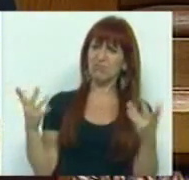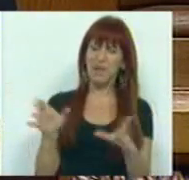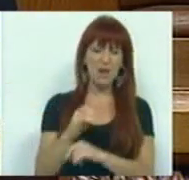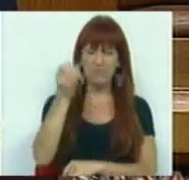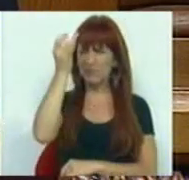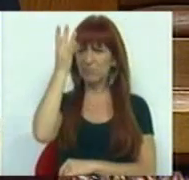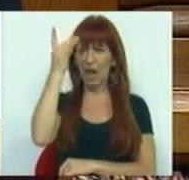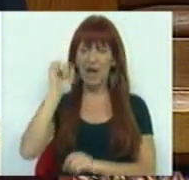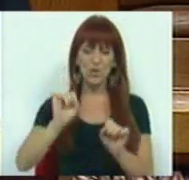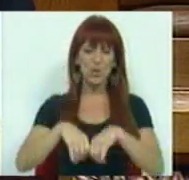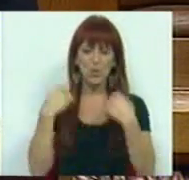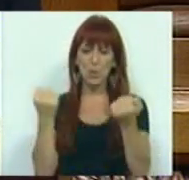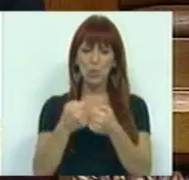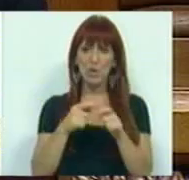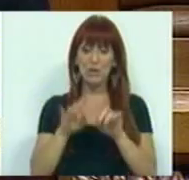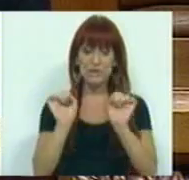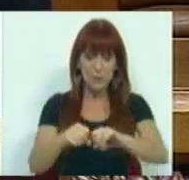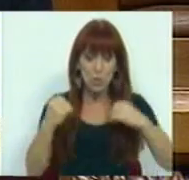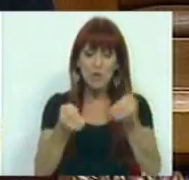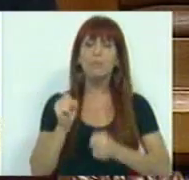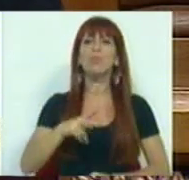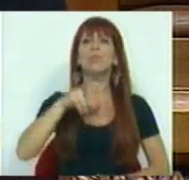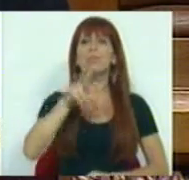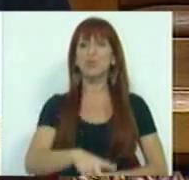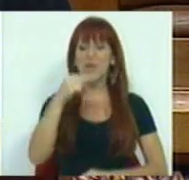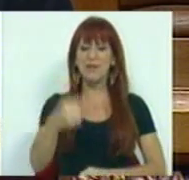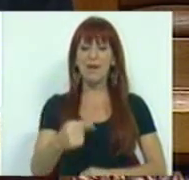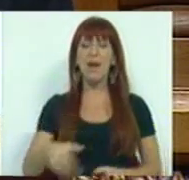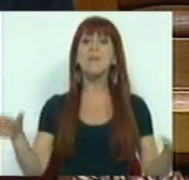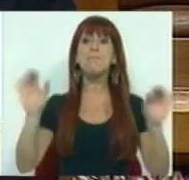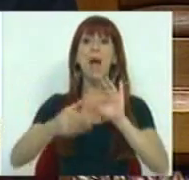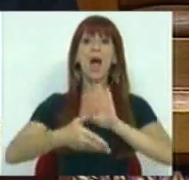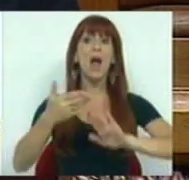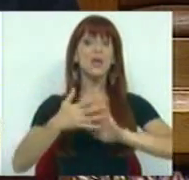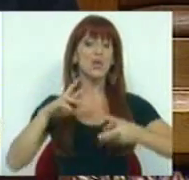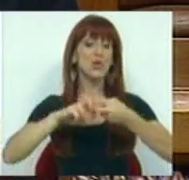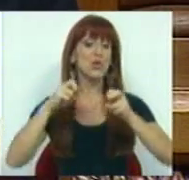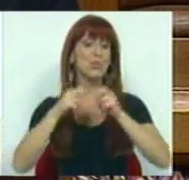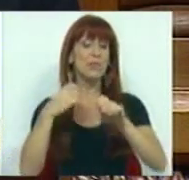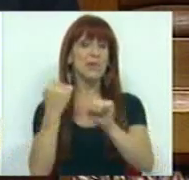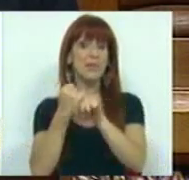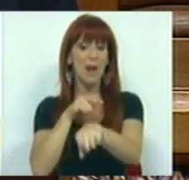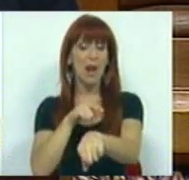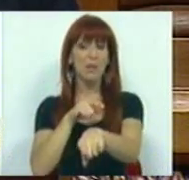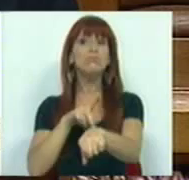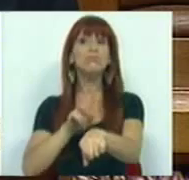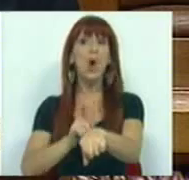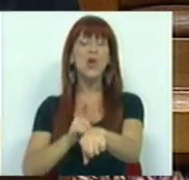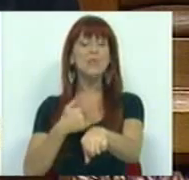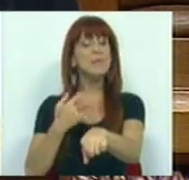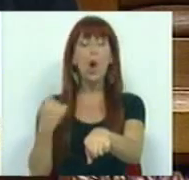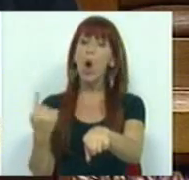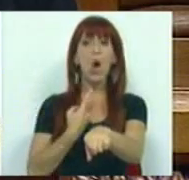maior fraude social na sociedade portuguesa e o mais urgente problema laboral ao qual